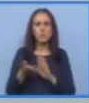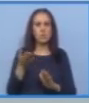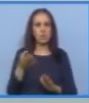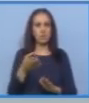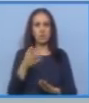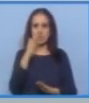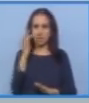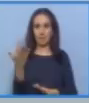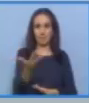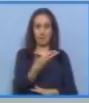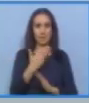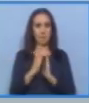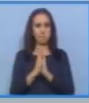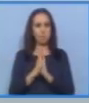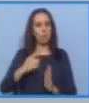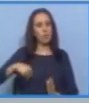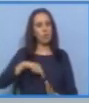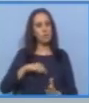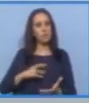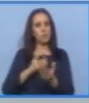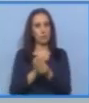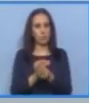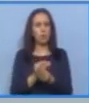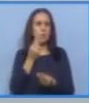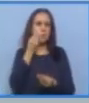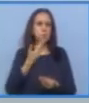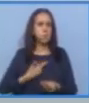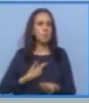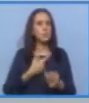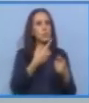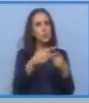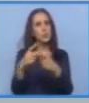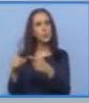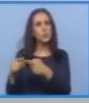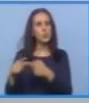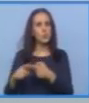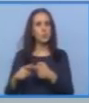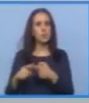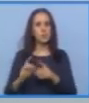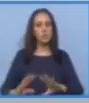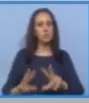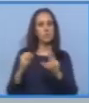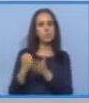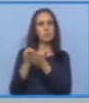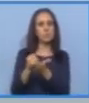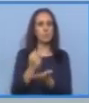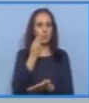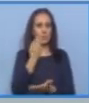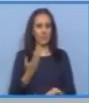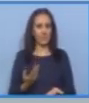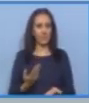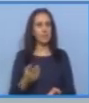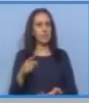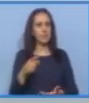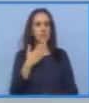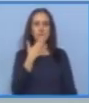ambiente eclesial. O que é que nós, em conjunto, com as nossas diferenças, podemos contribuir para o crescimento? Isto talvez nos